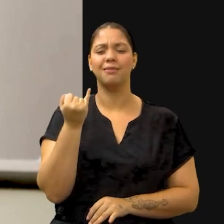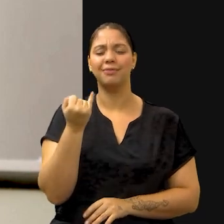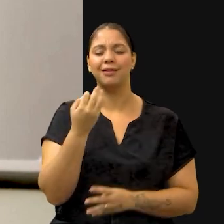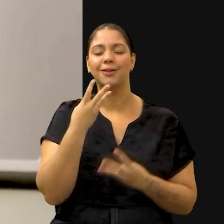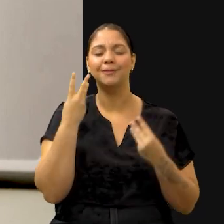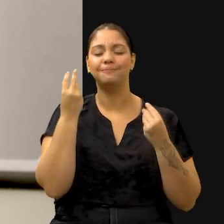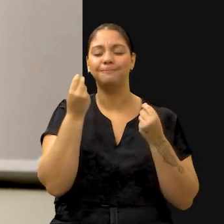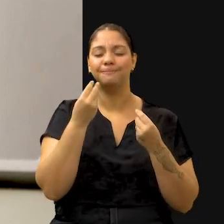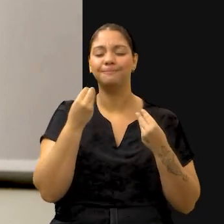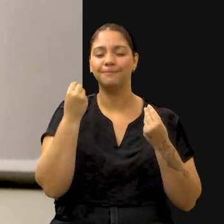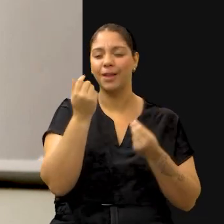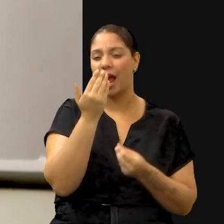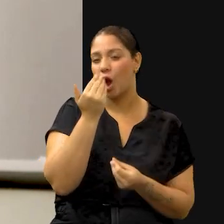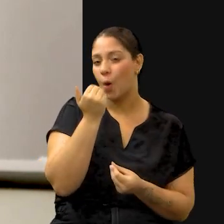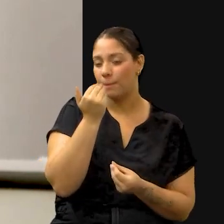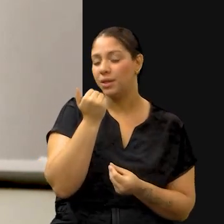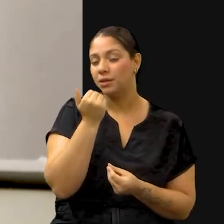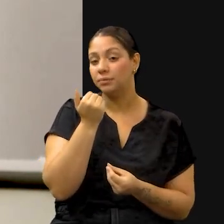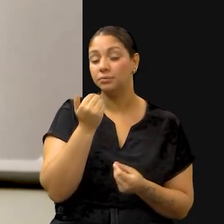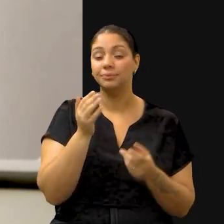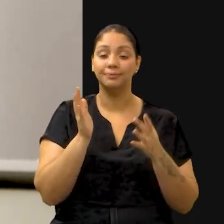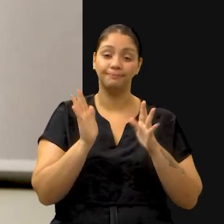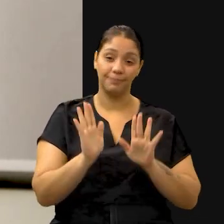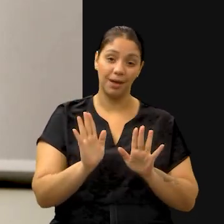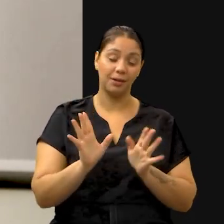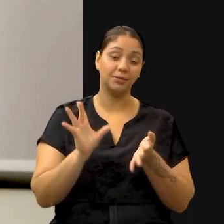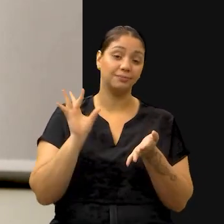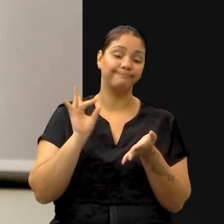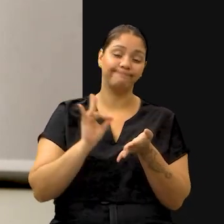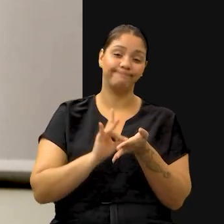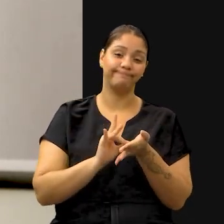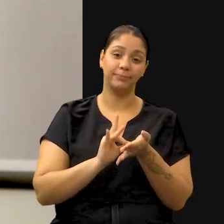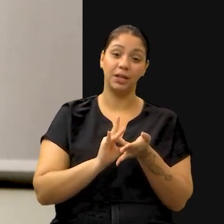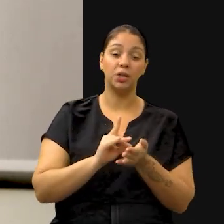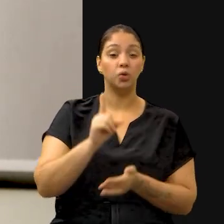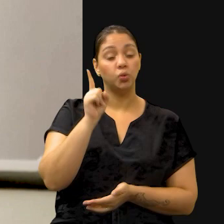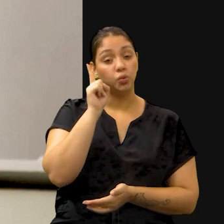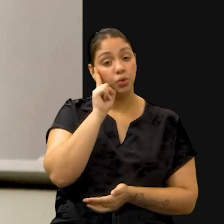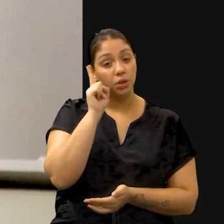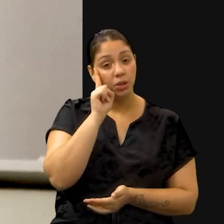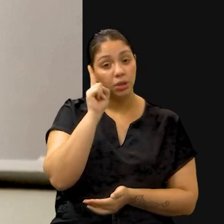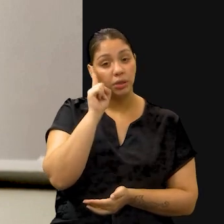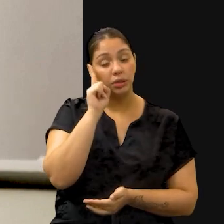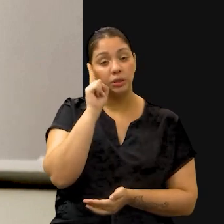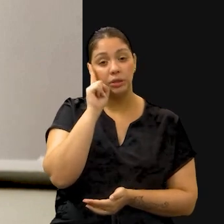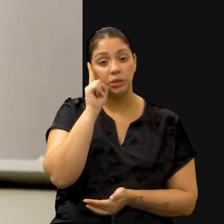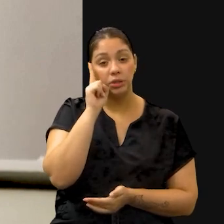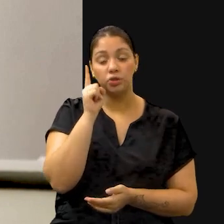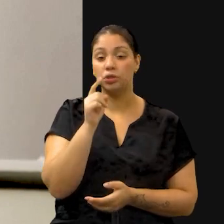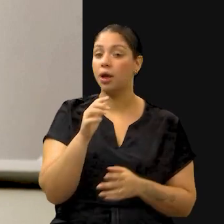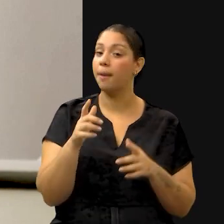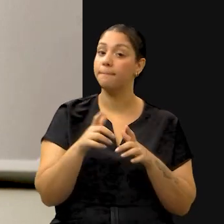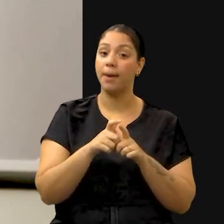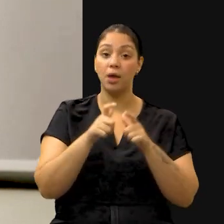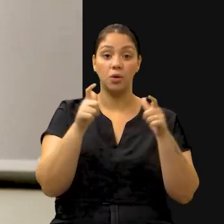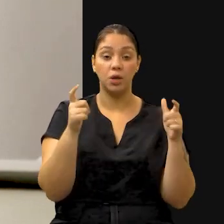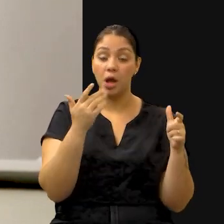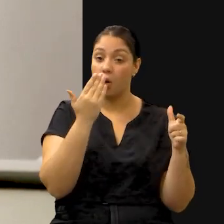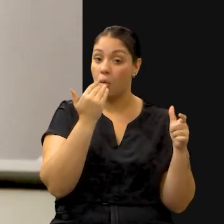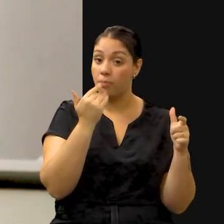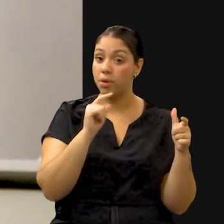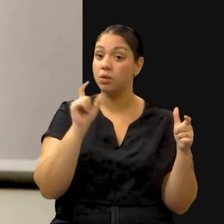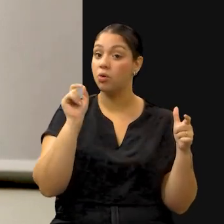aproveitando aquela degustação daquele alimento. Mas realmente o ideal é que no nosso dia a dia, que o maior consumo